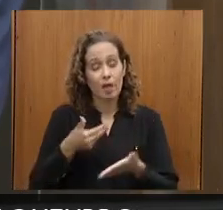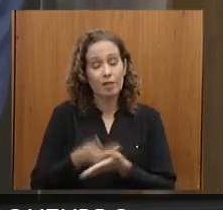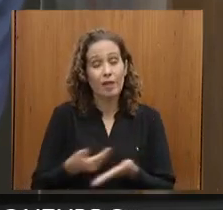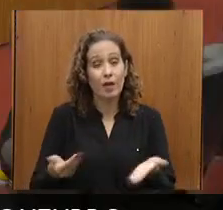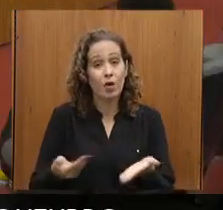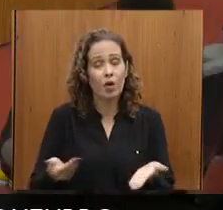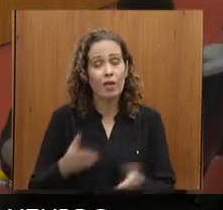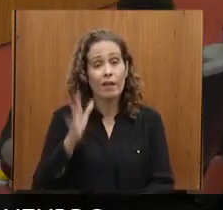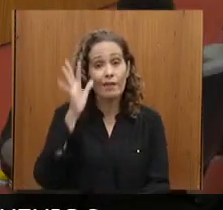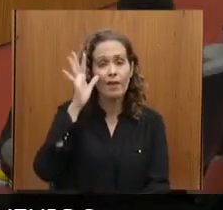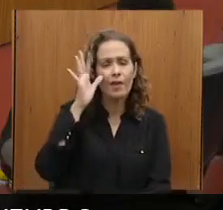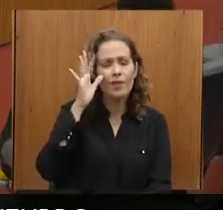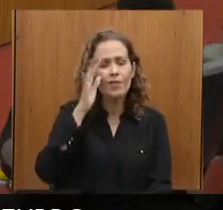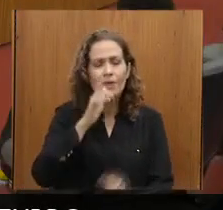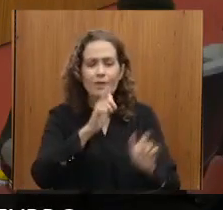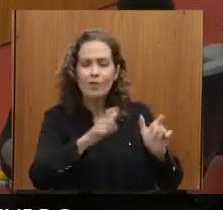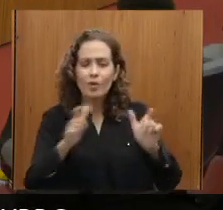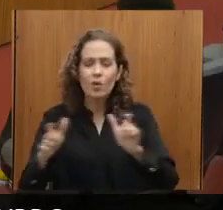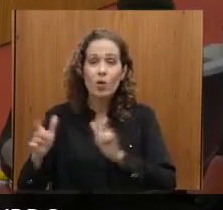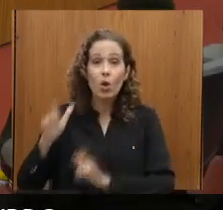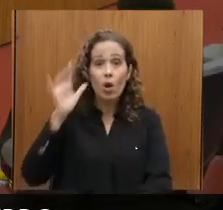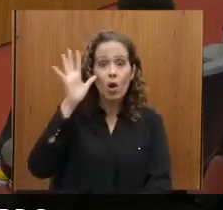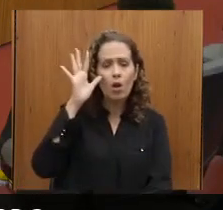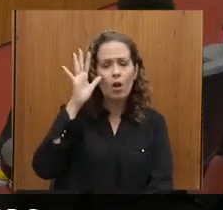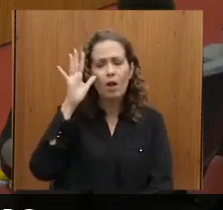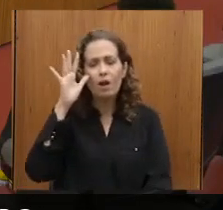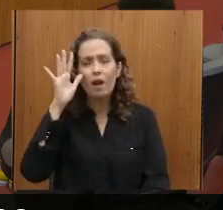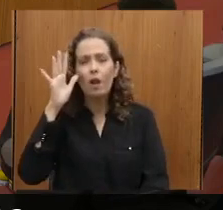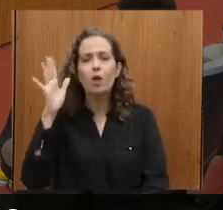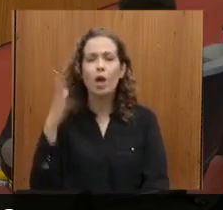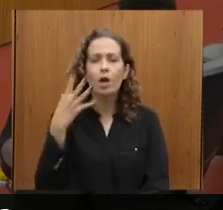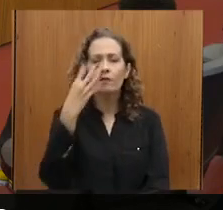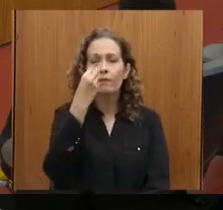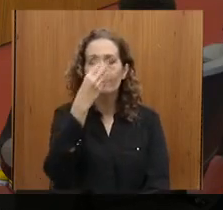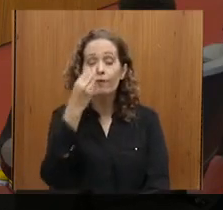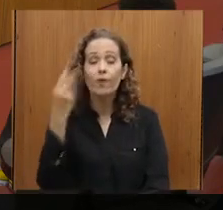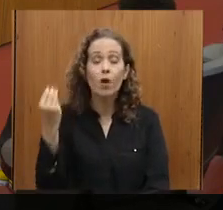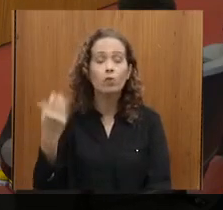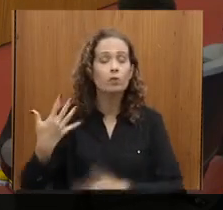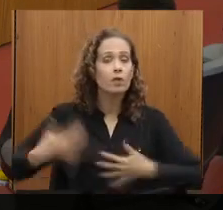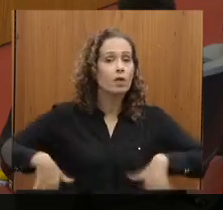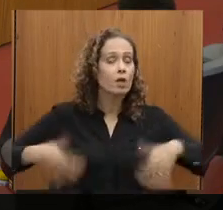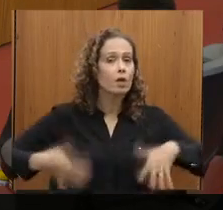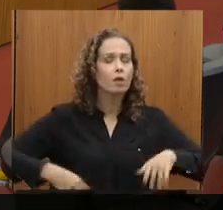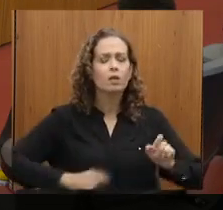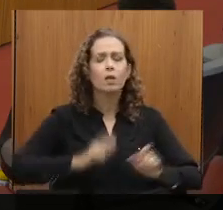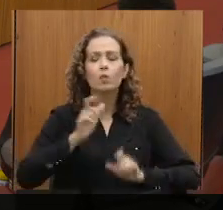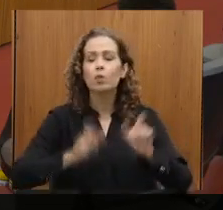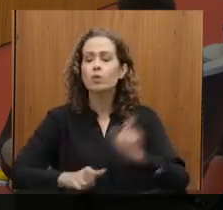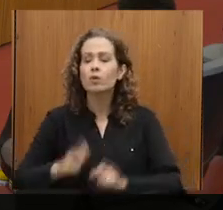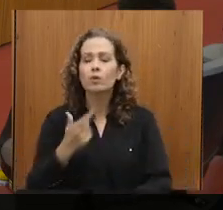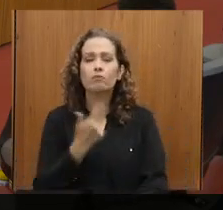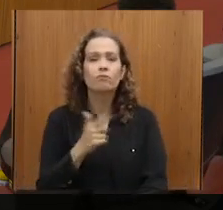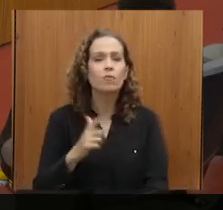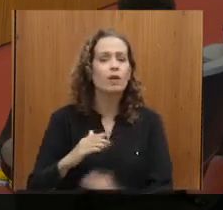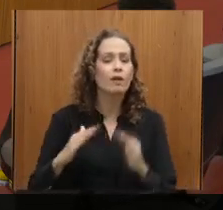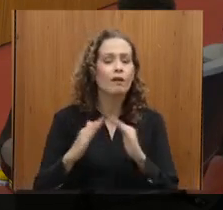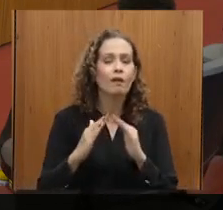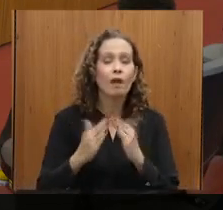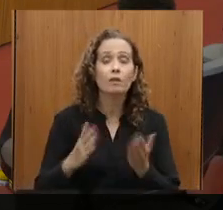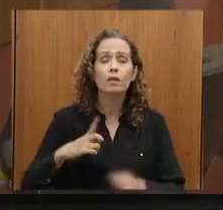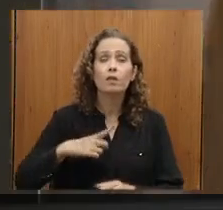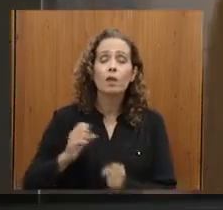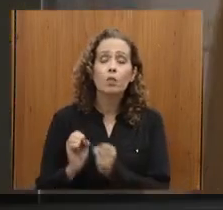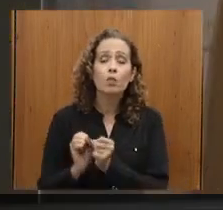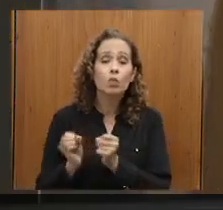imagens em municípios que eu conheço do Mucuri e do Jequitinhon aterrorizadoras, são pessoas desalojadas, tem município,